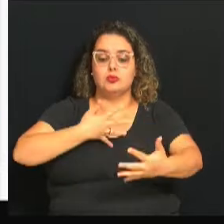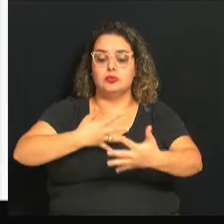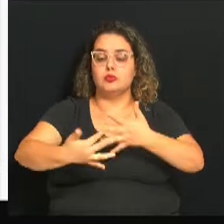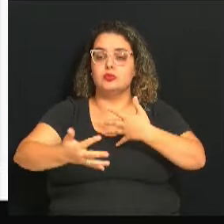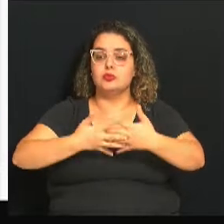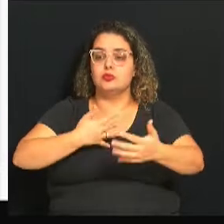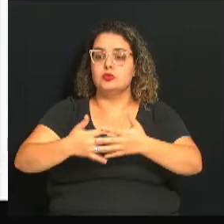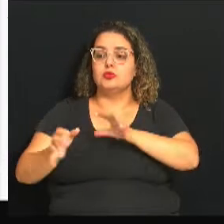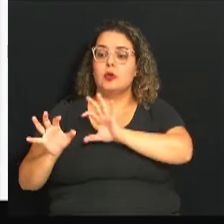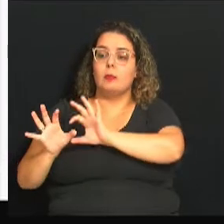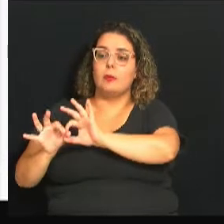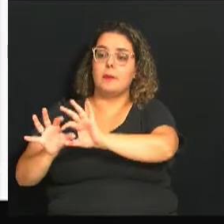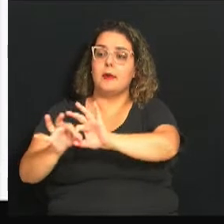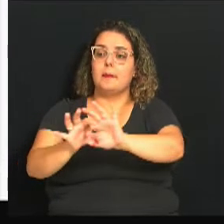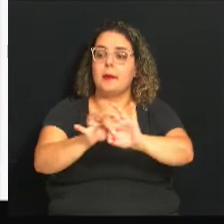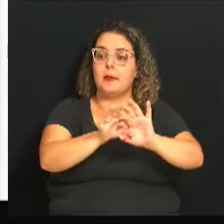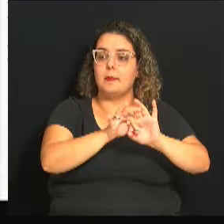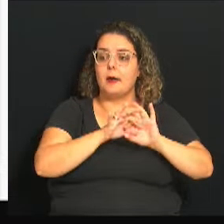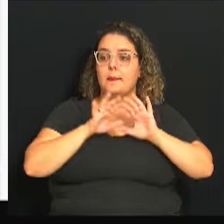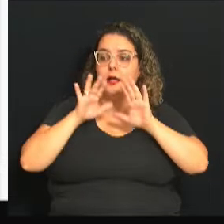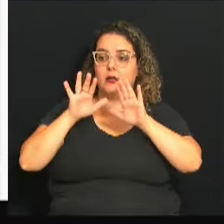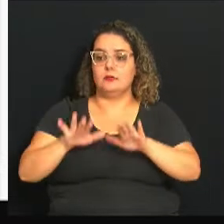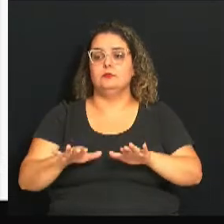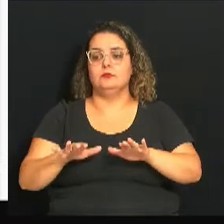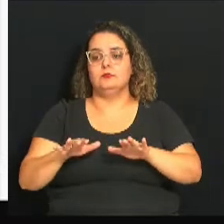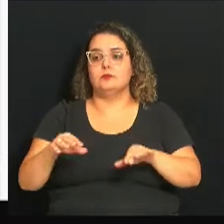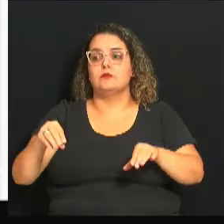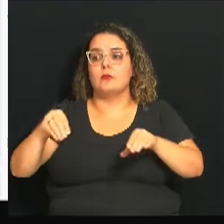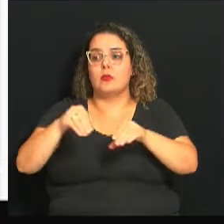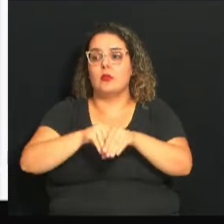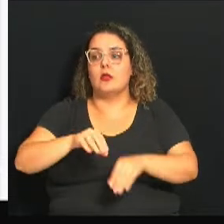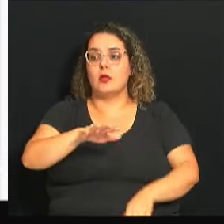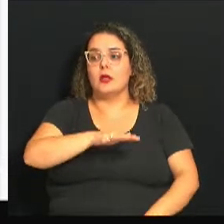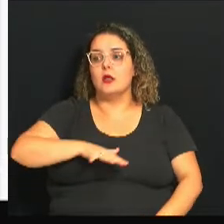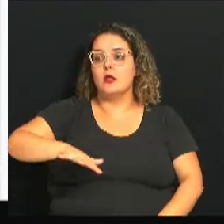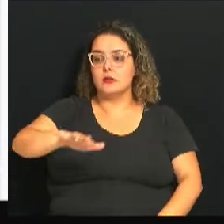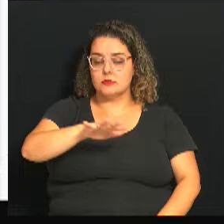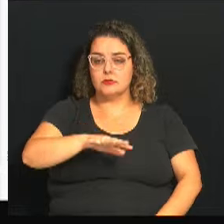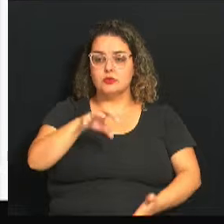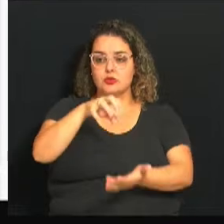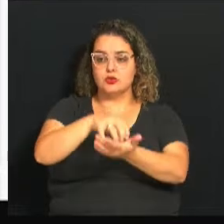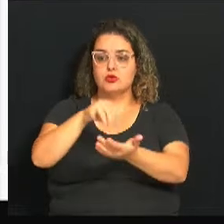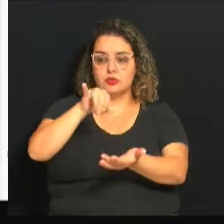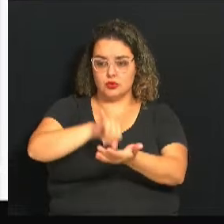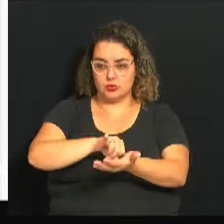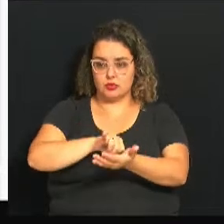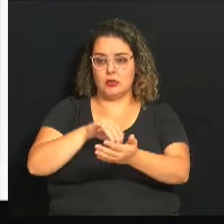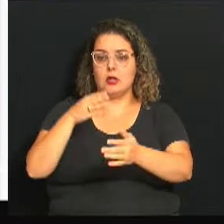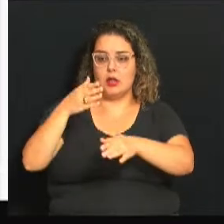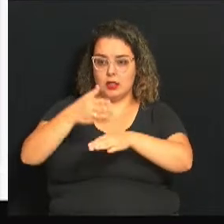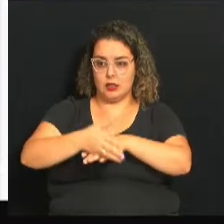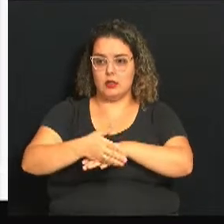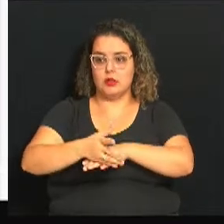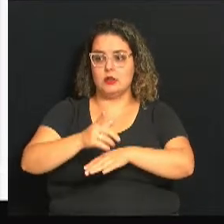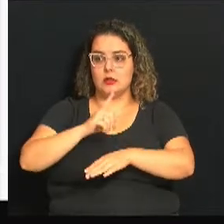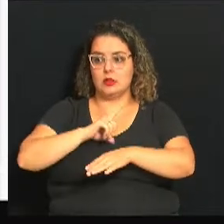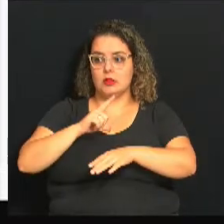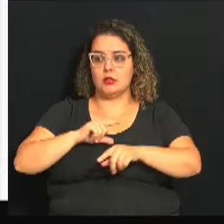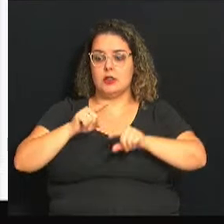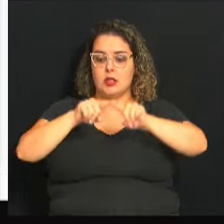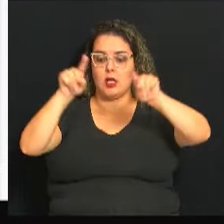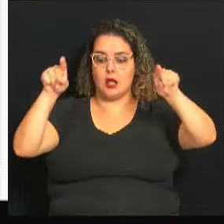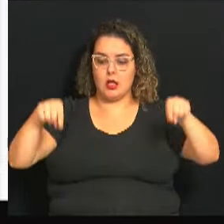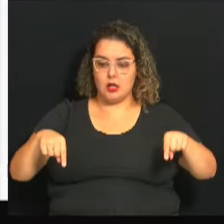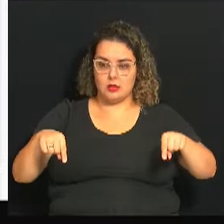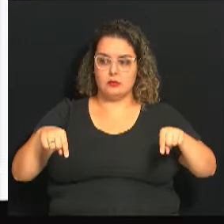que são locais de permanência. Então, dentro da região central, onde as pessoas entram, teriam esses portais que valorizam essa entrada de